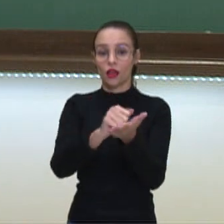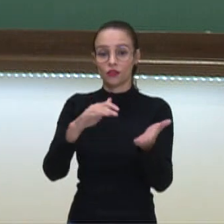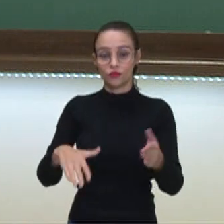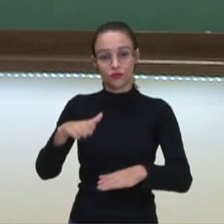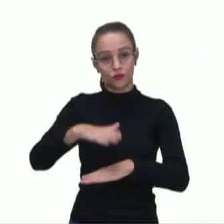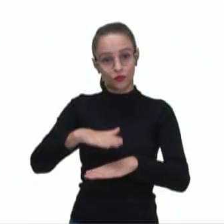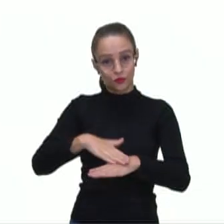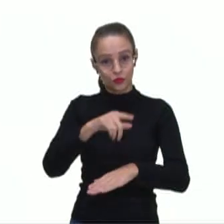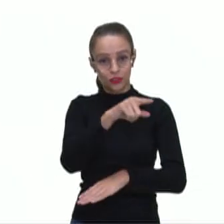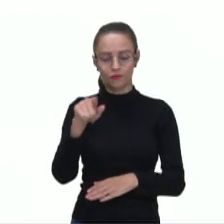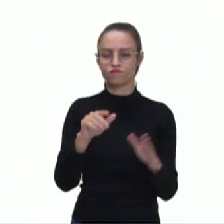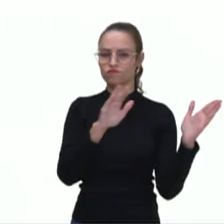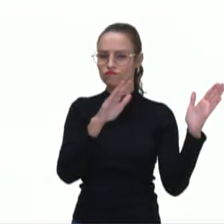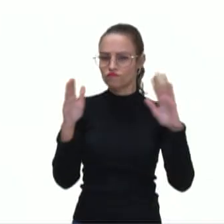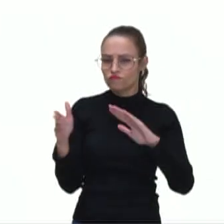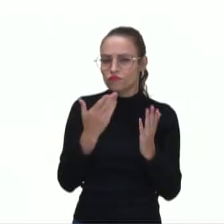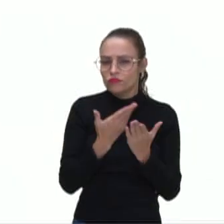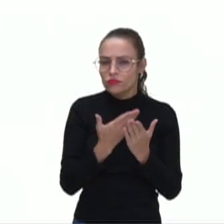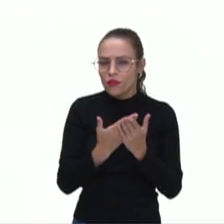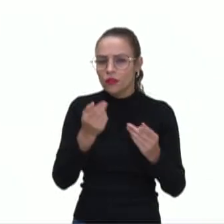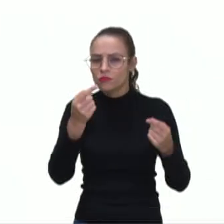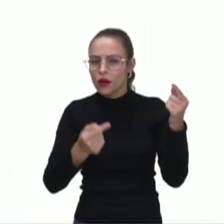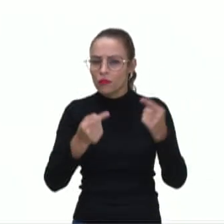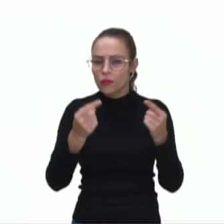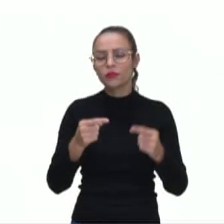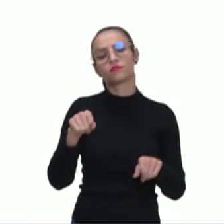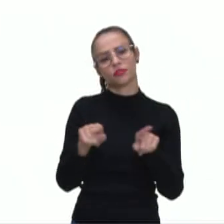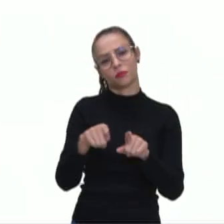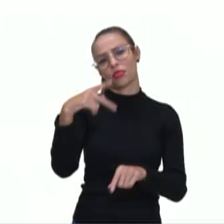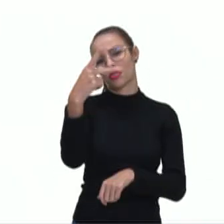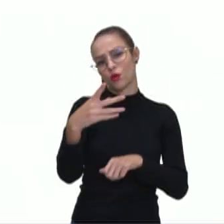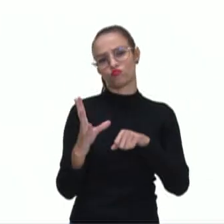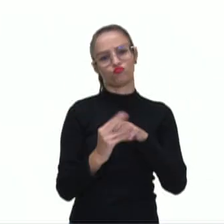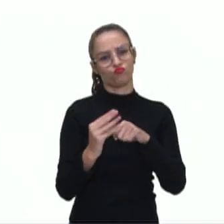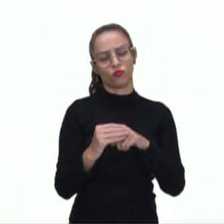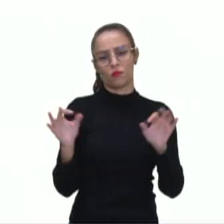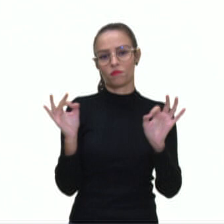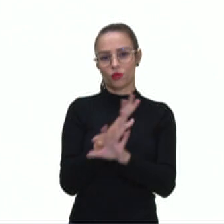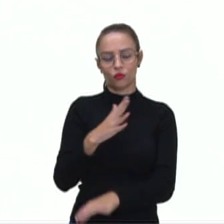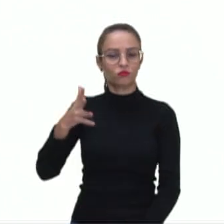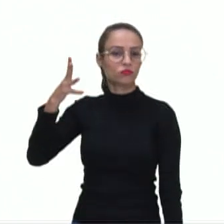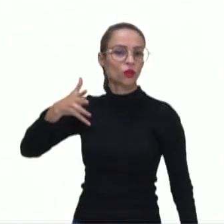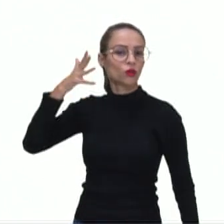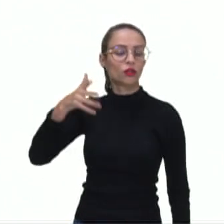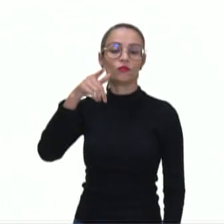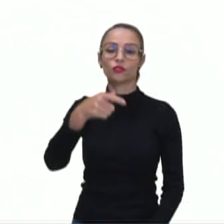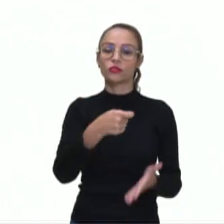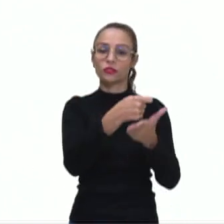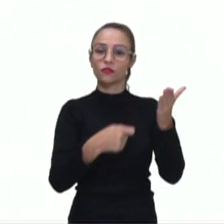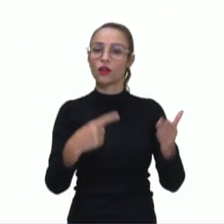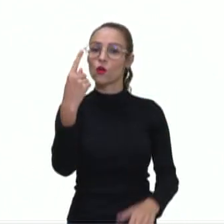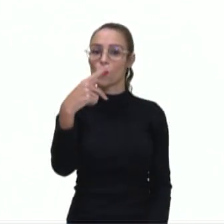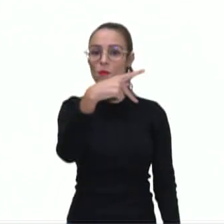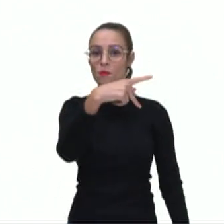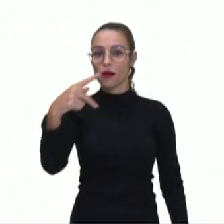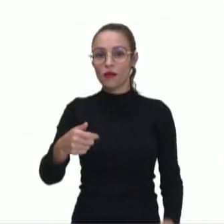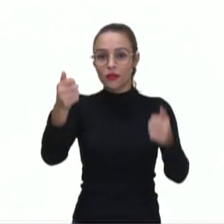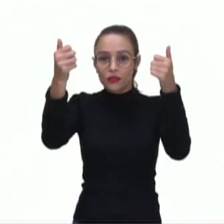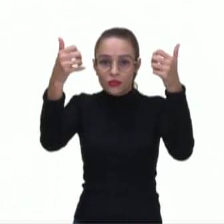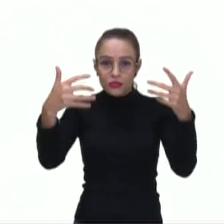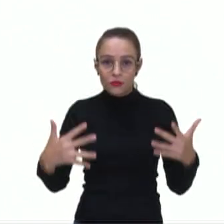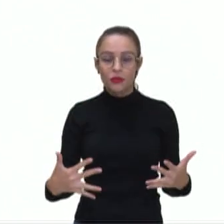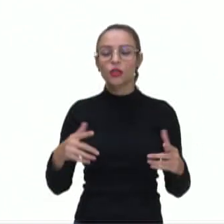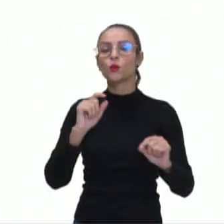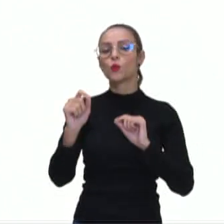A partir da aula, né, dos nossos debates e do seu conhecimento sobre oratória, escreva um parágrafo definindo,